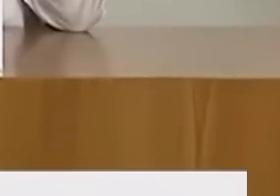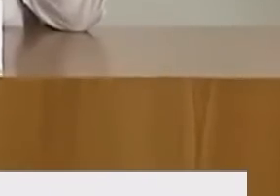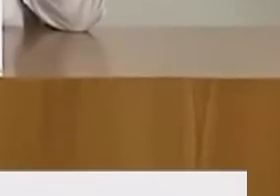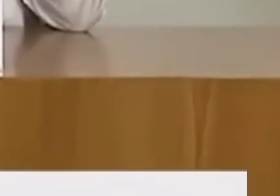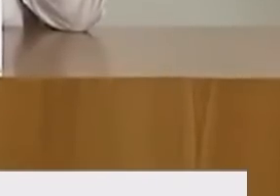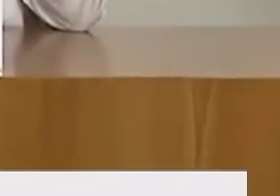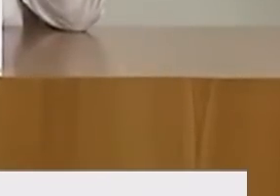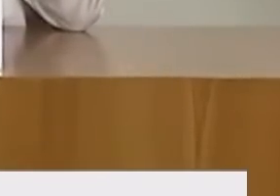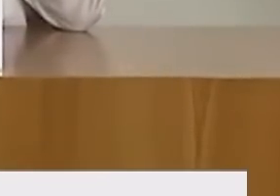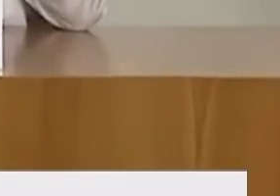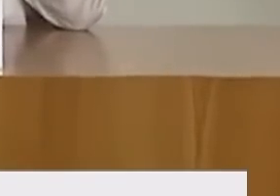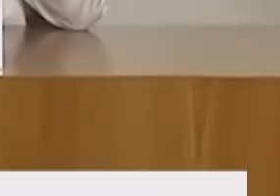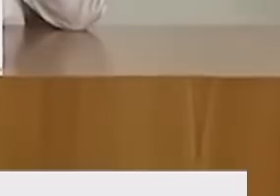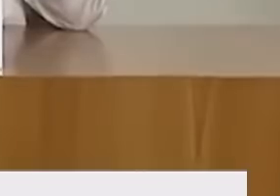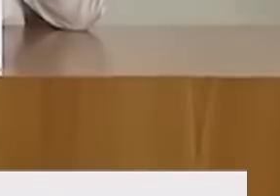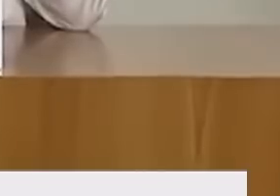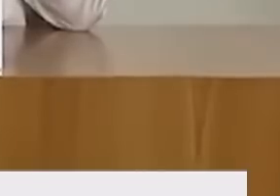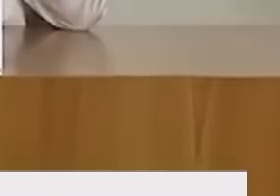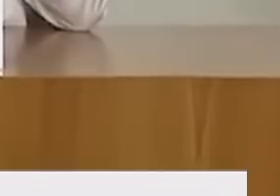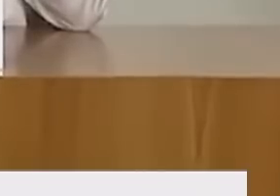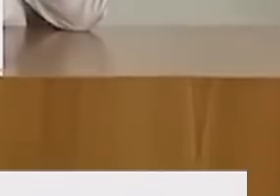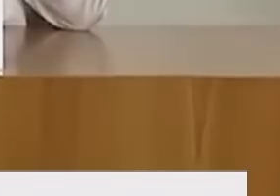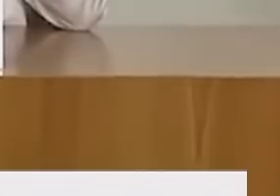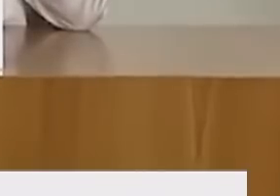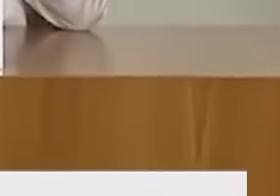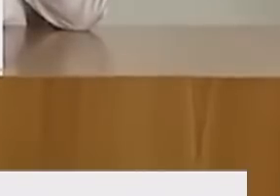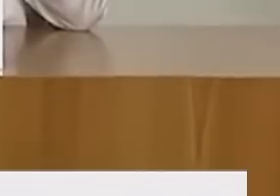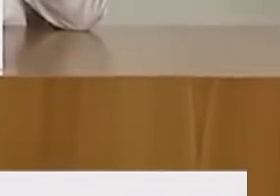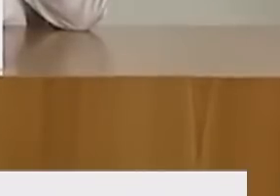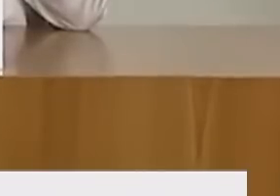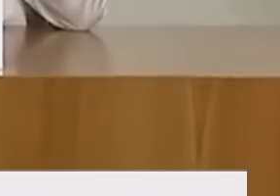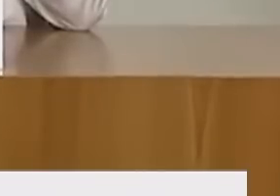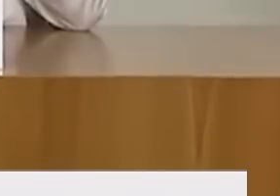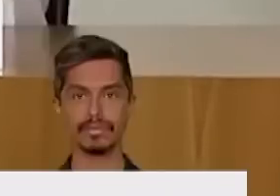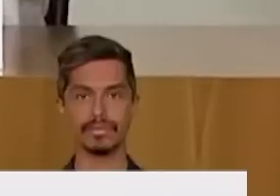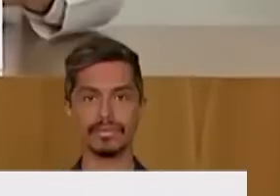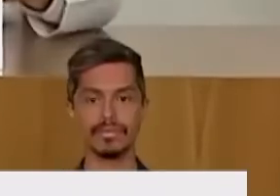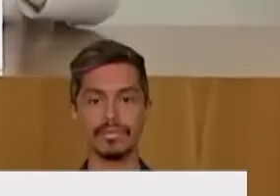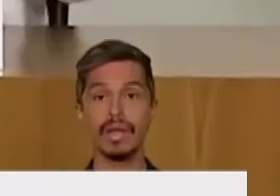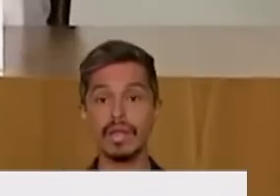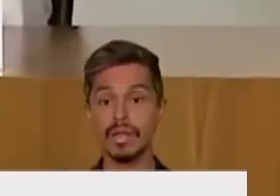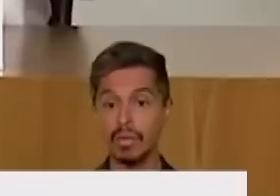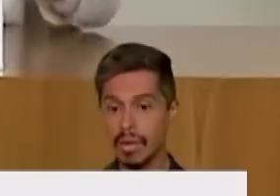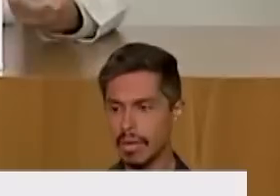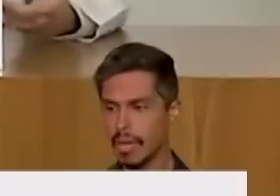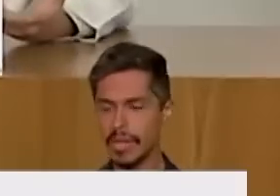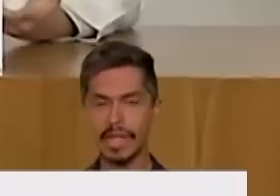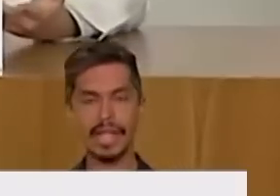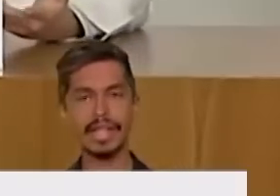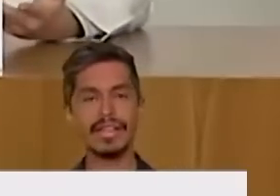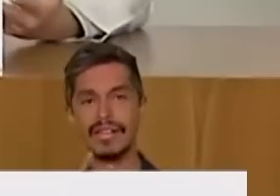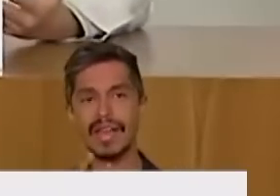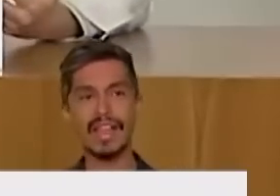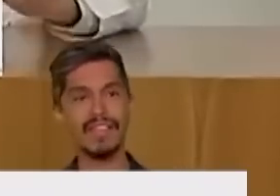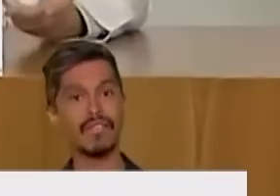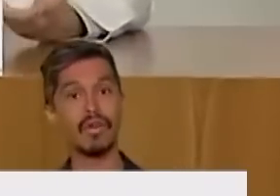São três fontes de infecção. Então, a estas fontes a gente dá a palavra de rejeição, que não é